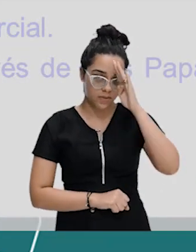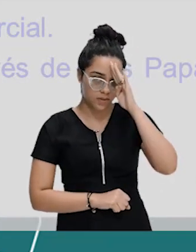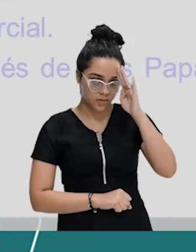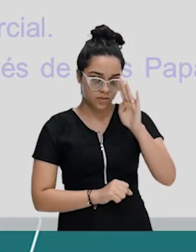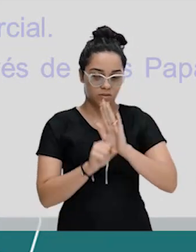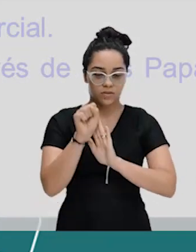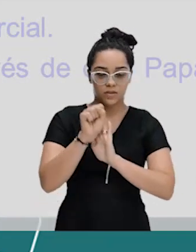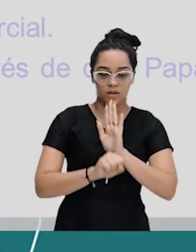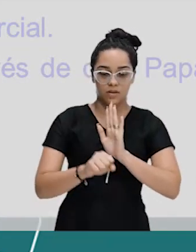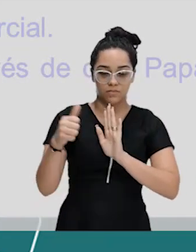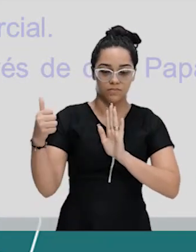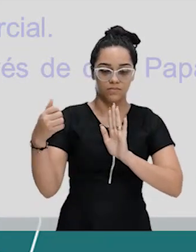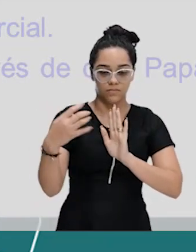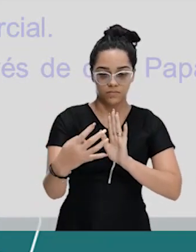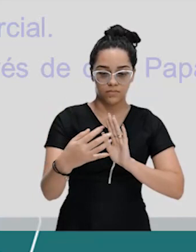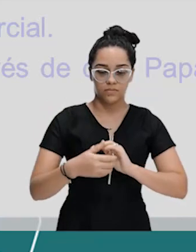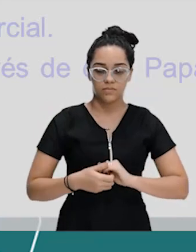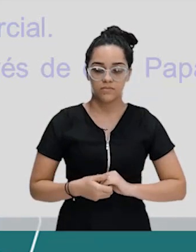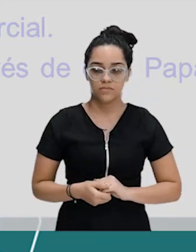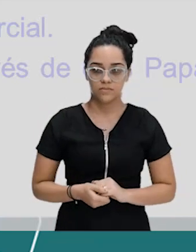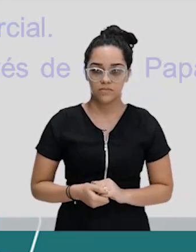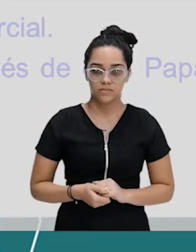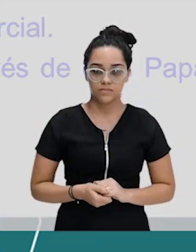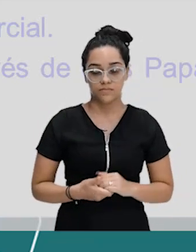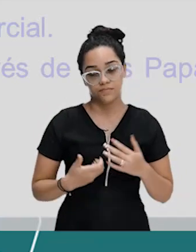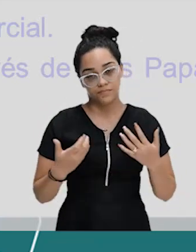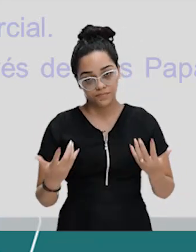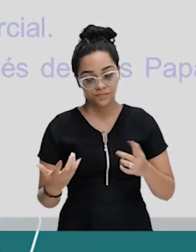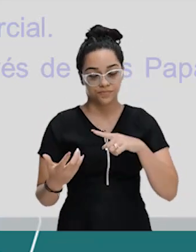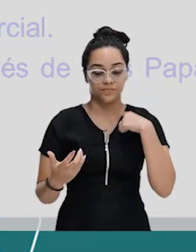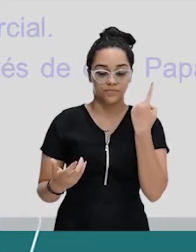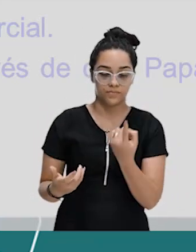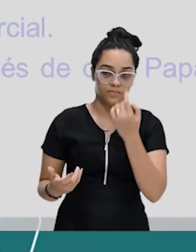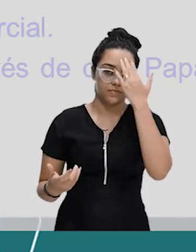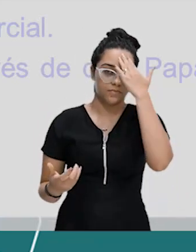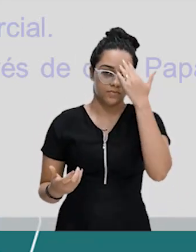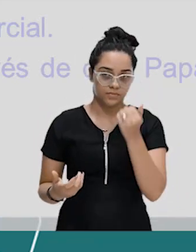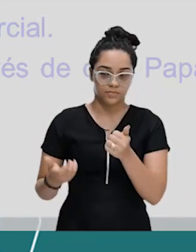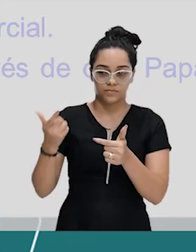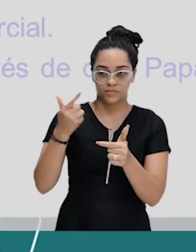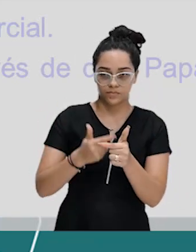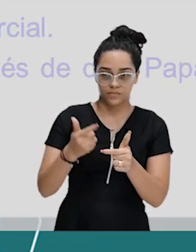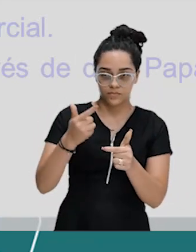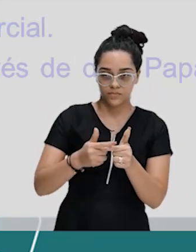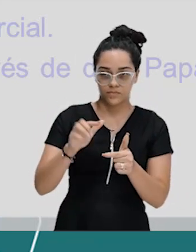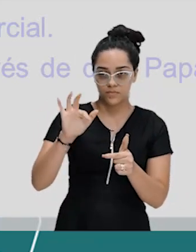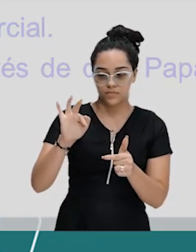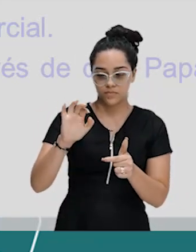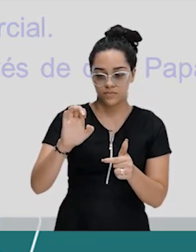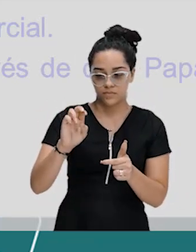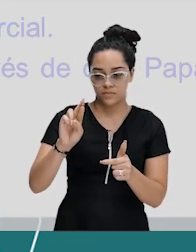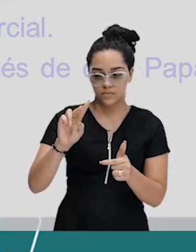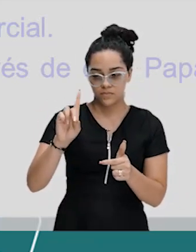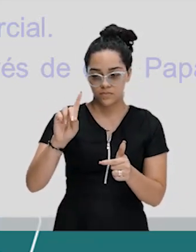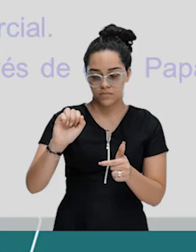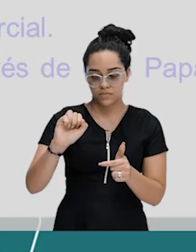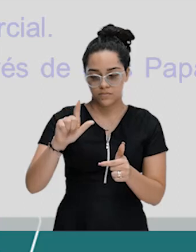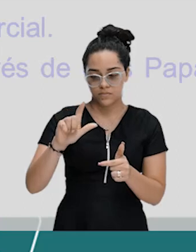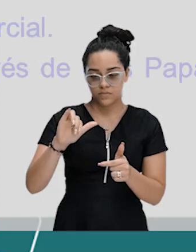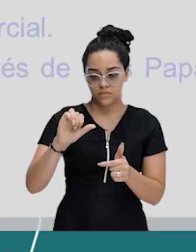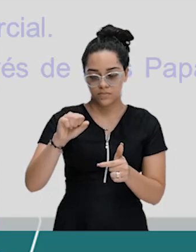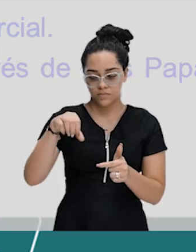principalmente no século XIV. Apesar de sabermos que a crise do feudalismo ela já vem